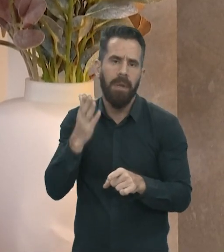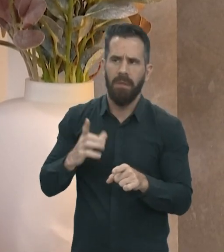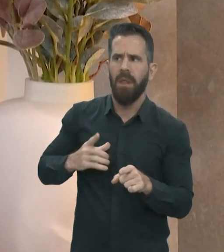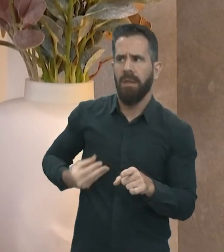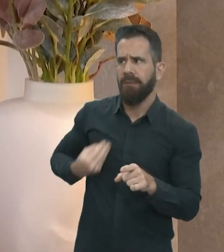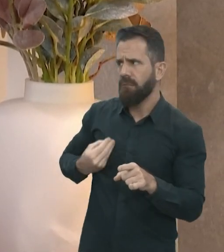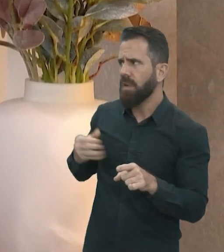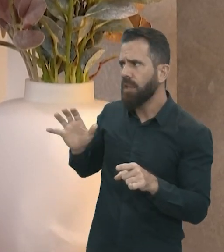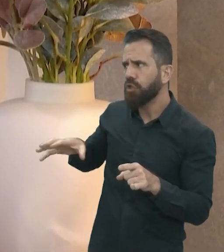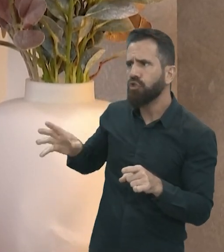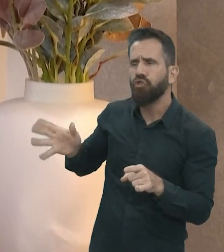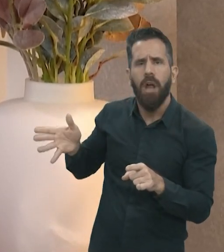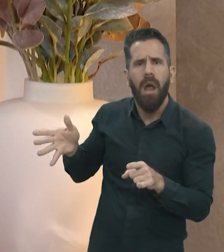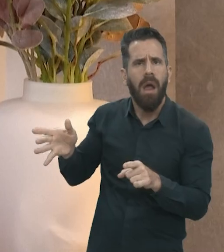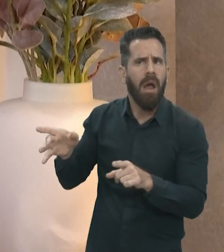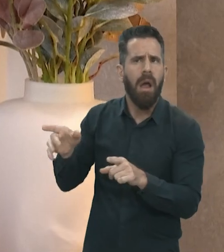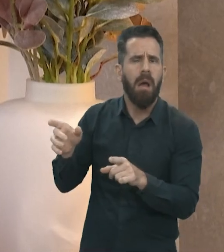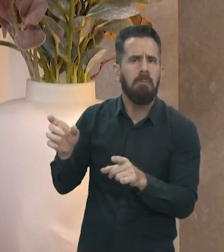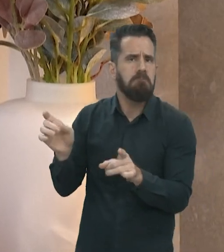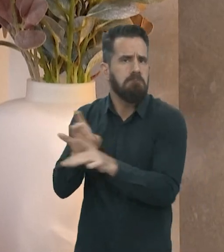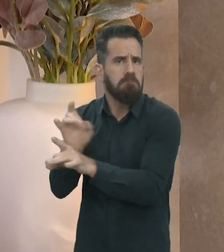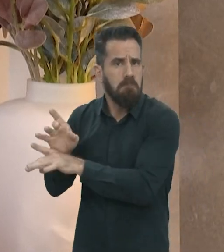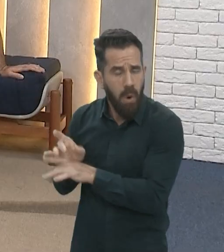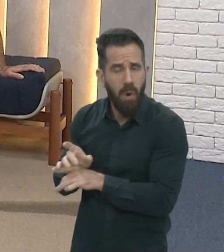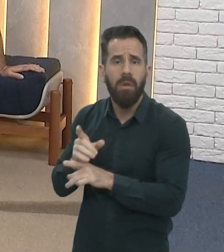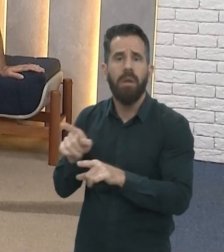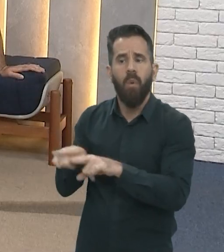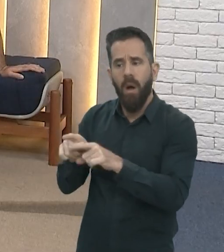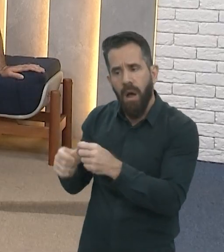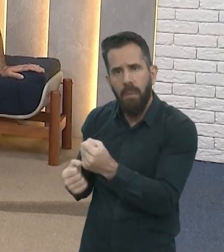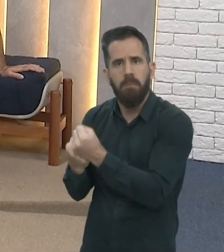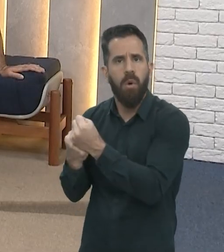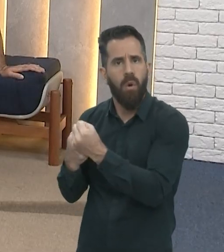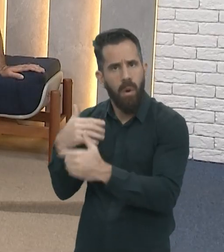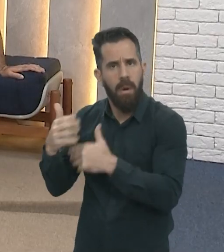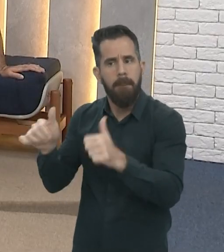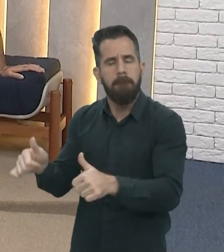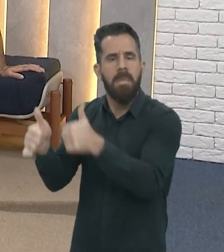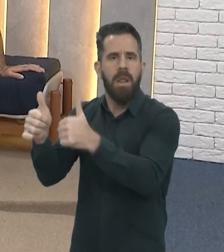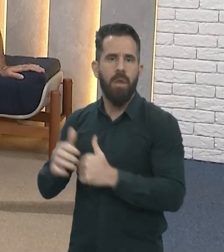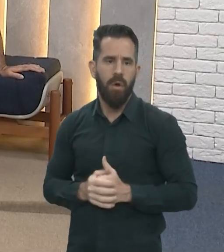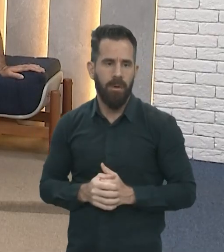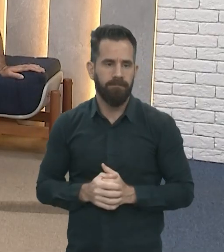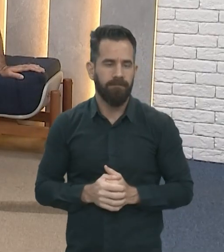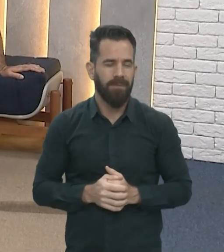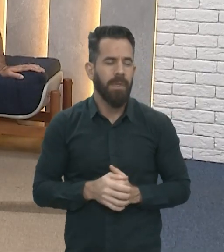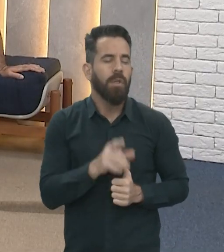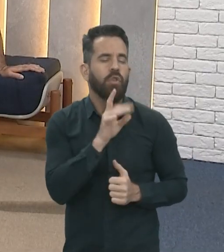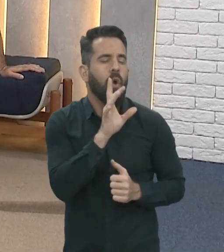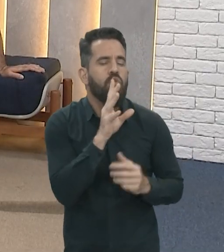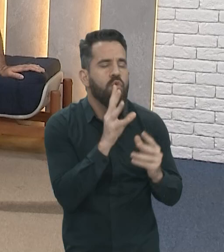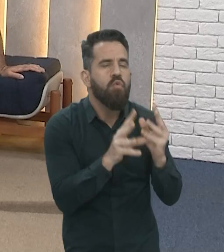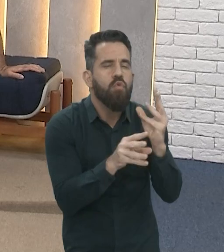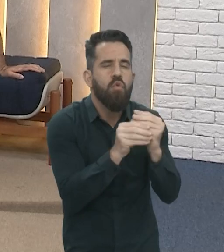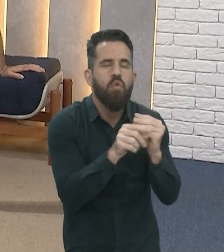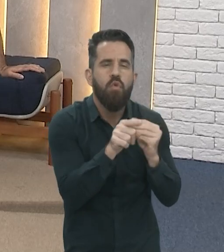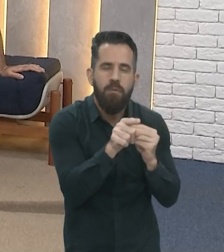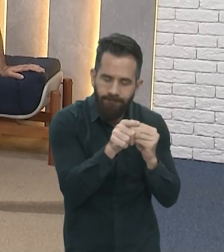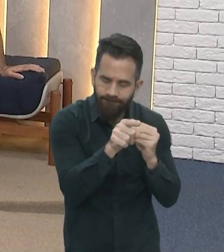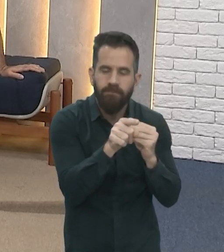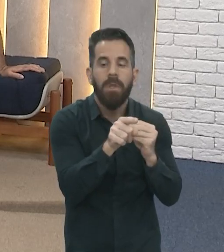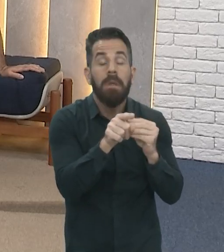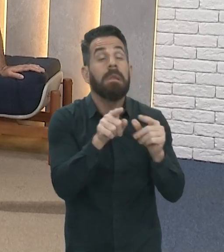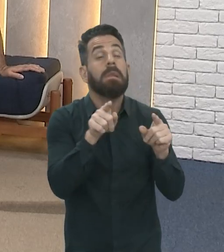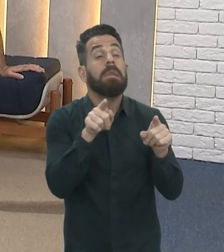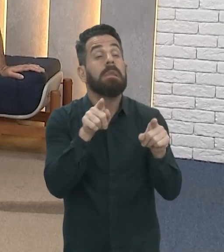temos de positivo. E só completar, professor Lemar, aquilo que o senhor vem falando o tempo inteiro, né, que é a possibilidade de mapeamento